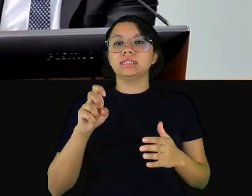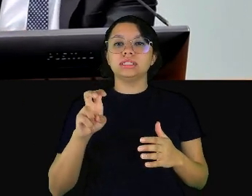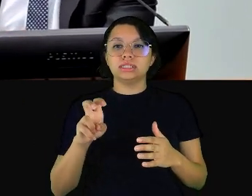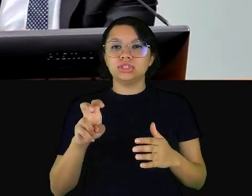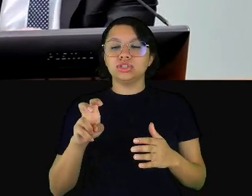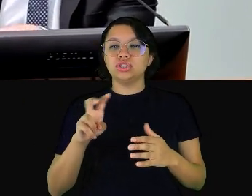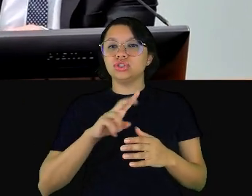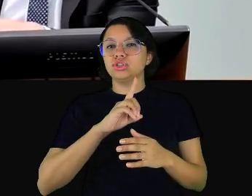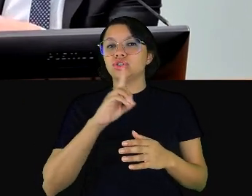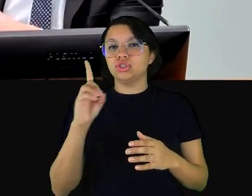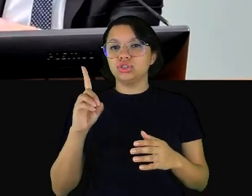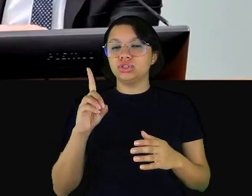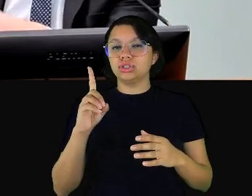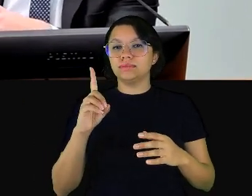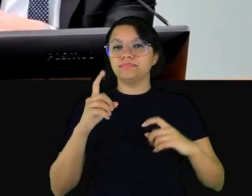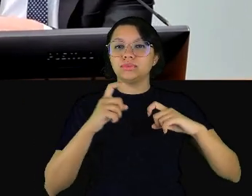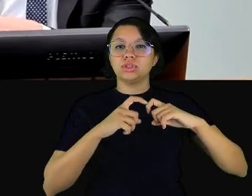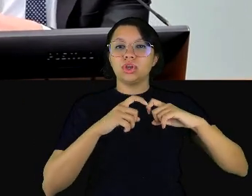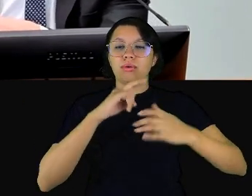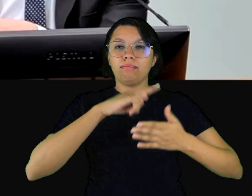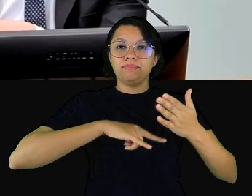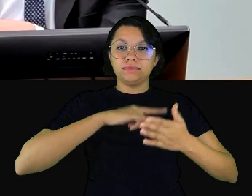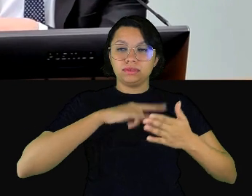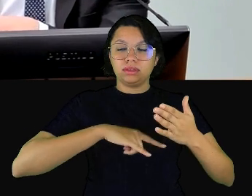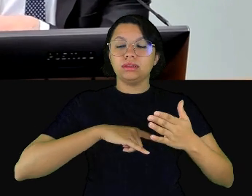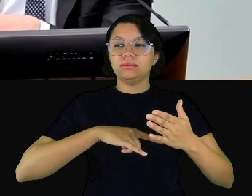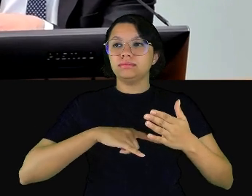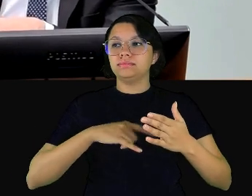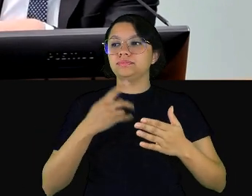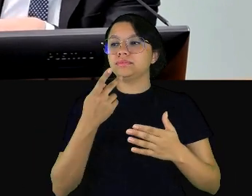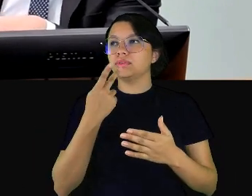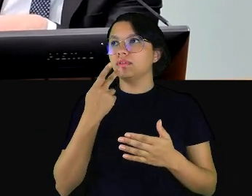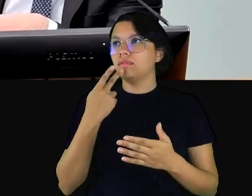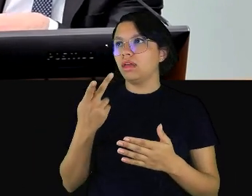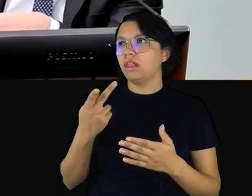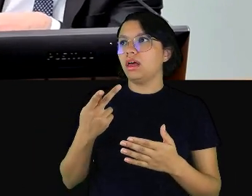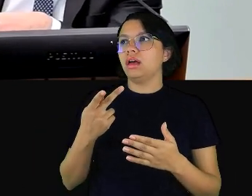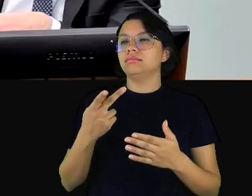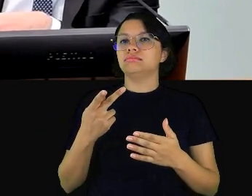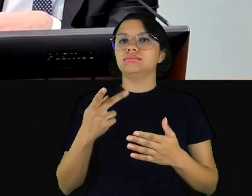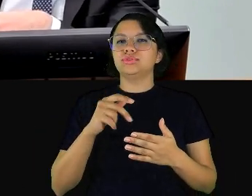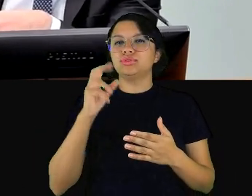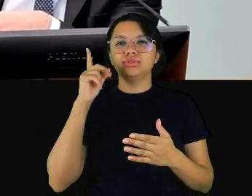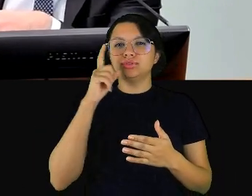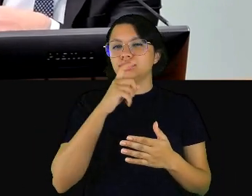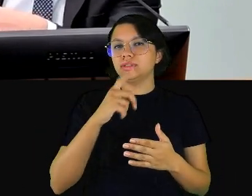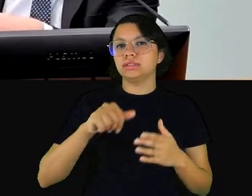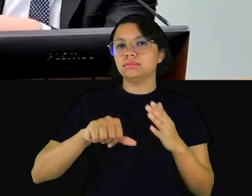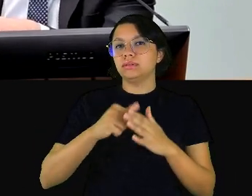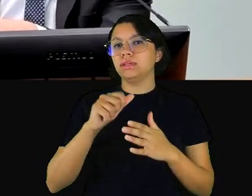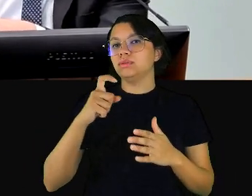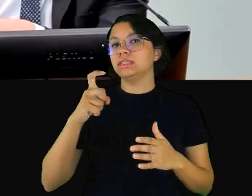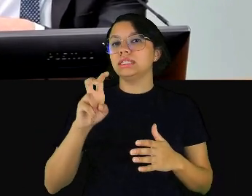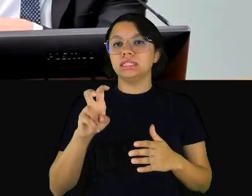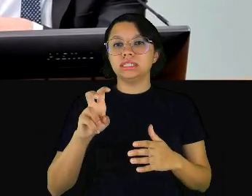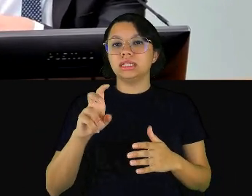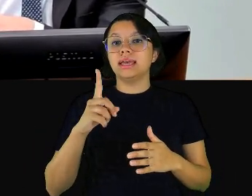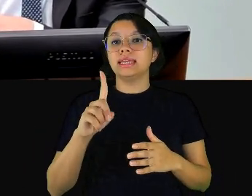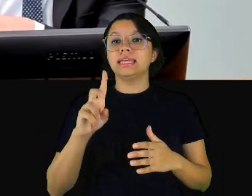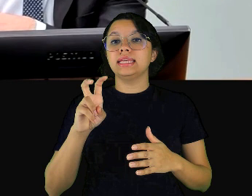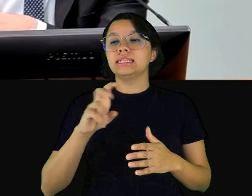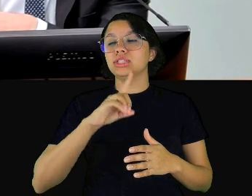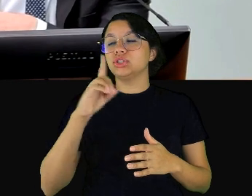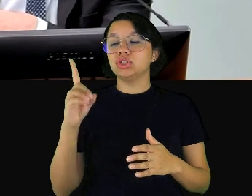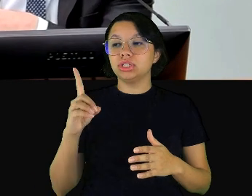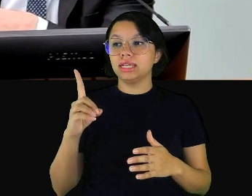empregador, né? Dificilmente você vê um empregador doméstico se recorrendo à autarquia ou encaminhando o seu